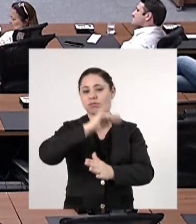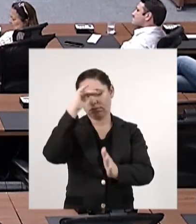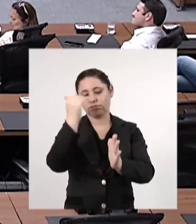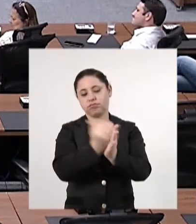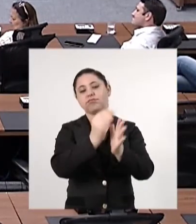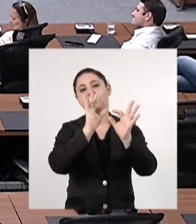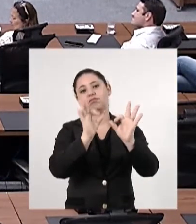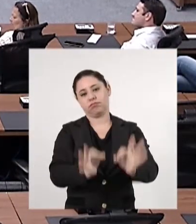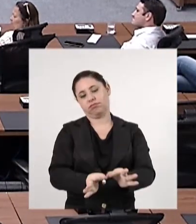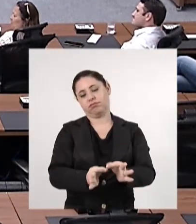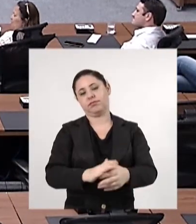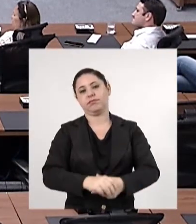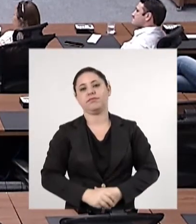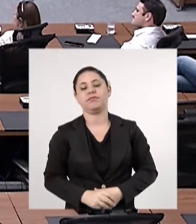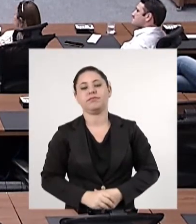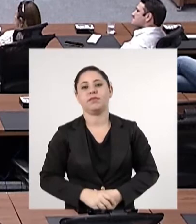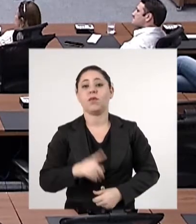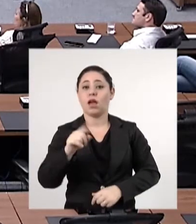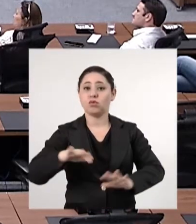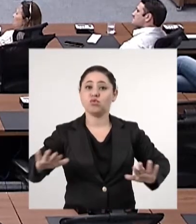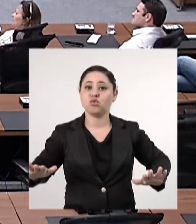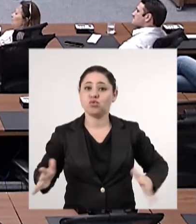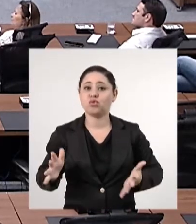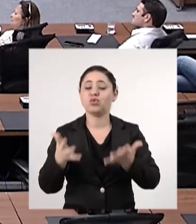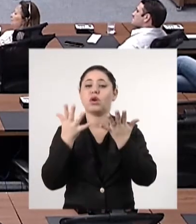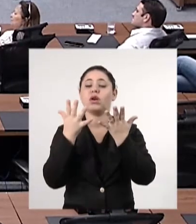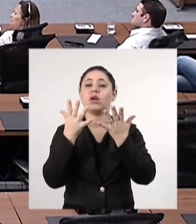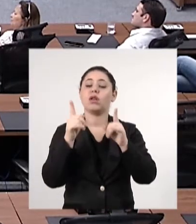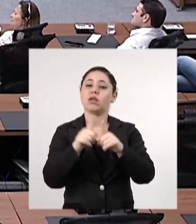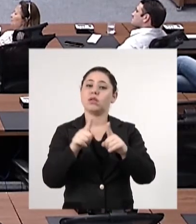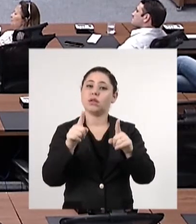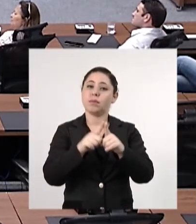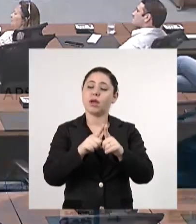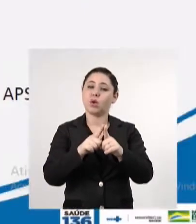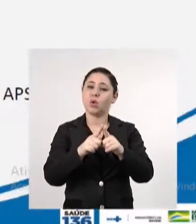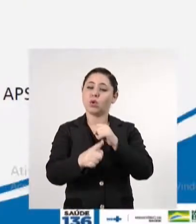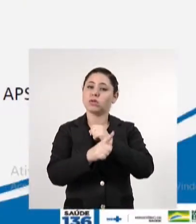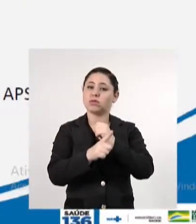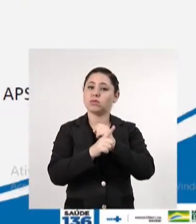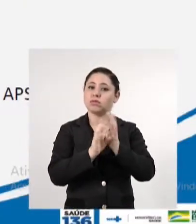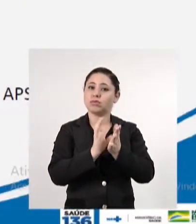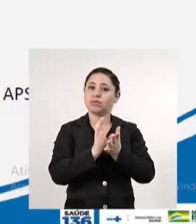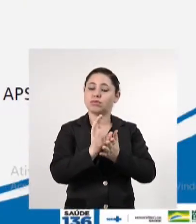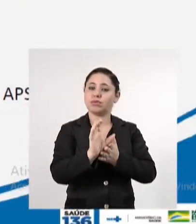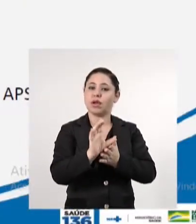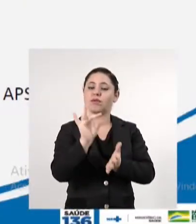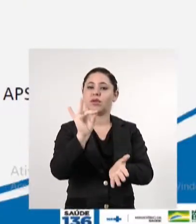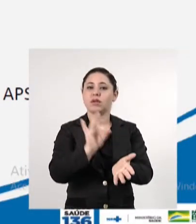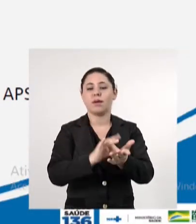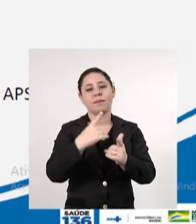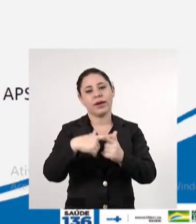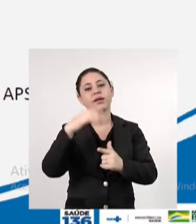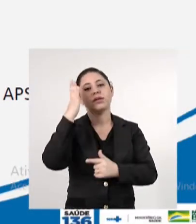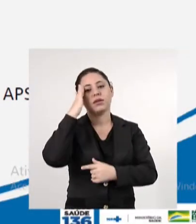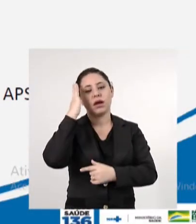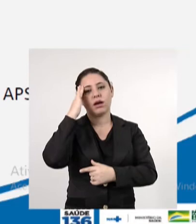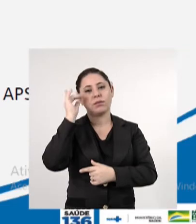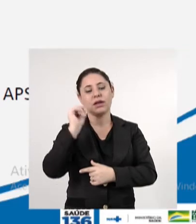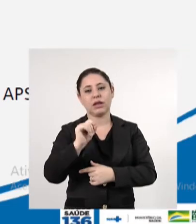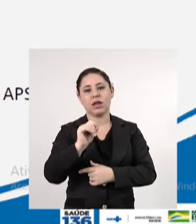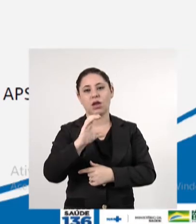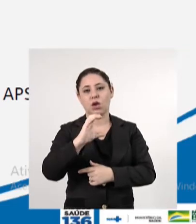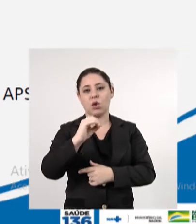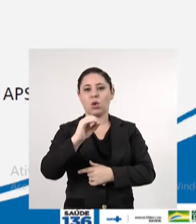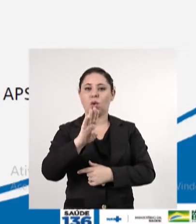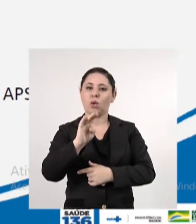eficazes. Além disso, é estimular o aumento da cobertura real. Por quê? Porque a gente sabe que a